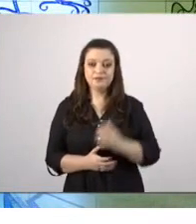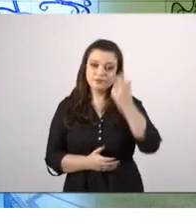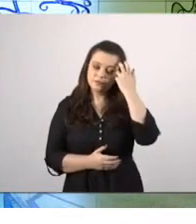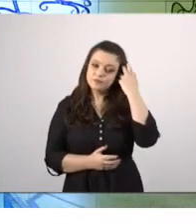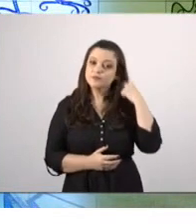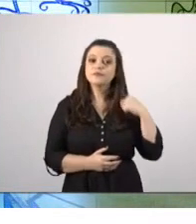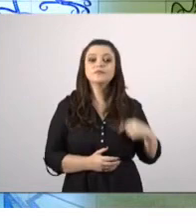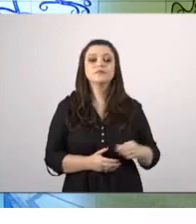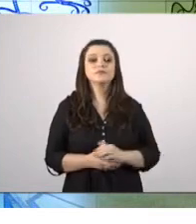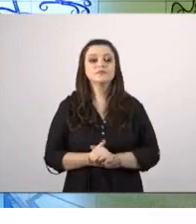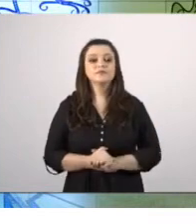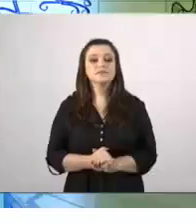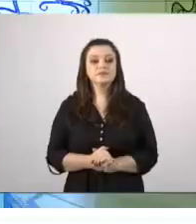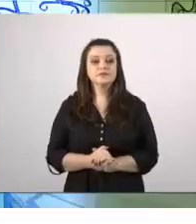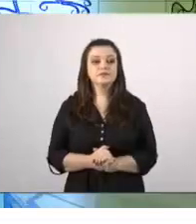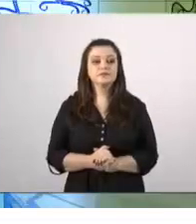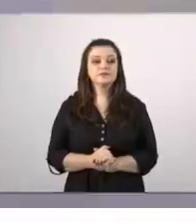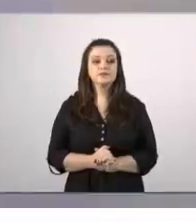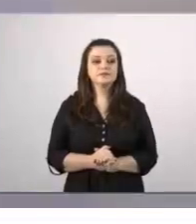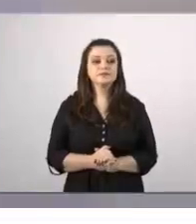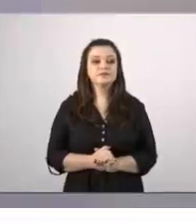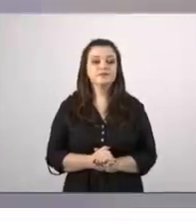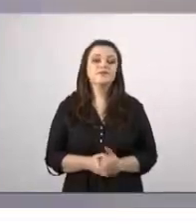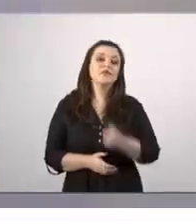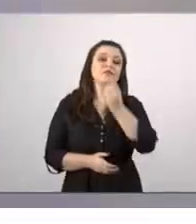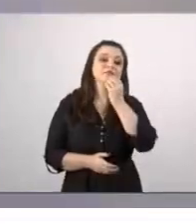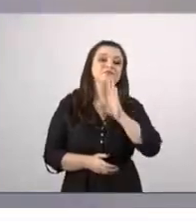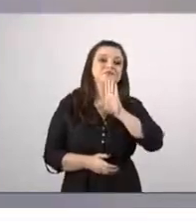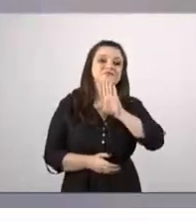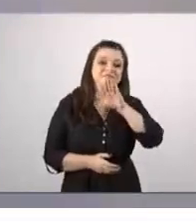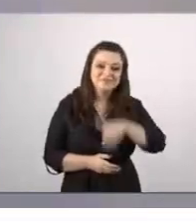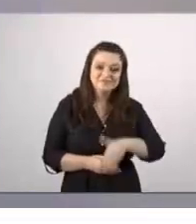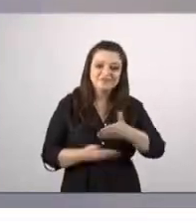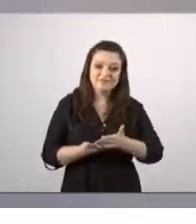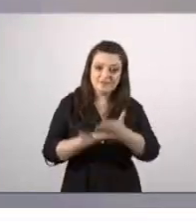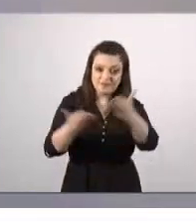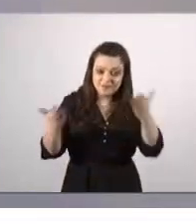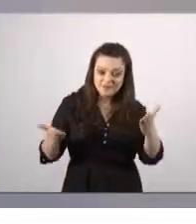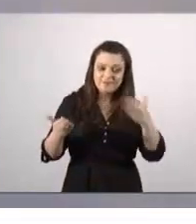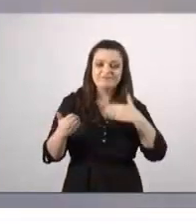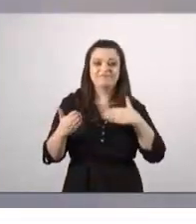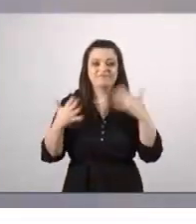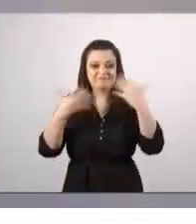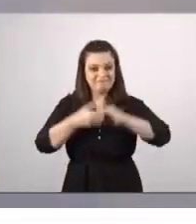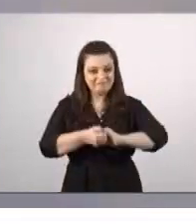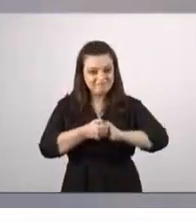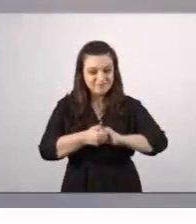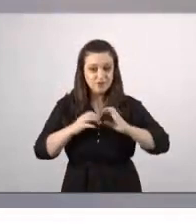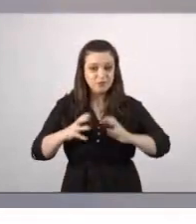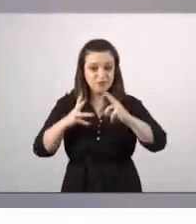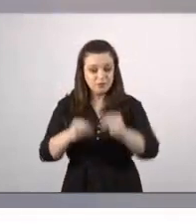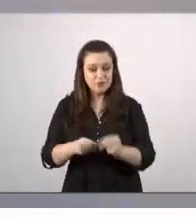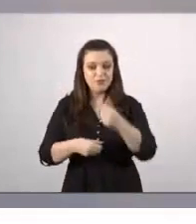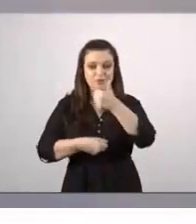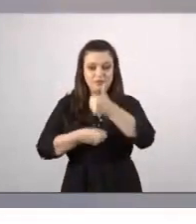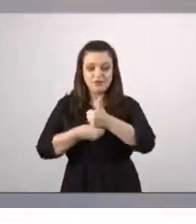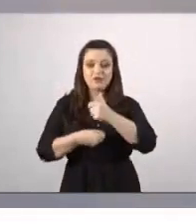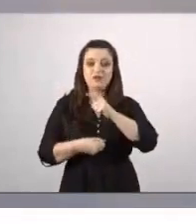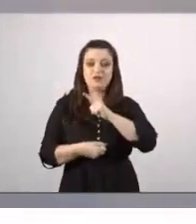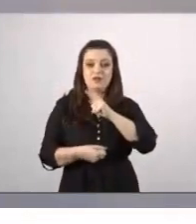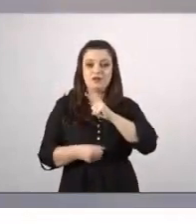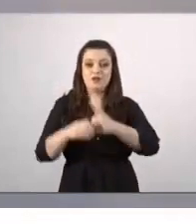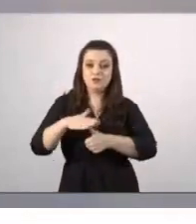Boa tarde a todos. Saúdo as autoridades das duas universidades, o nosso reitor, professor Valdemiro